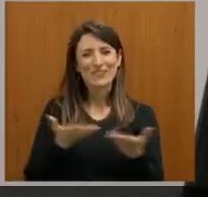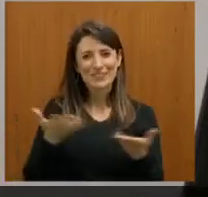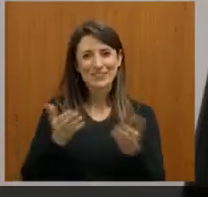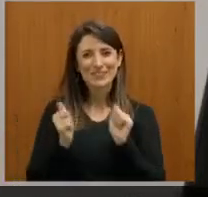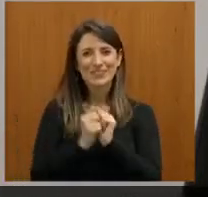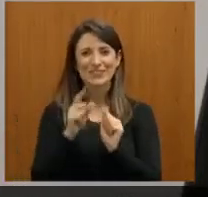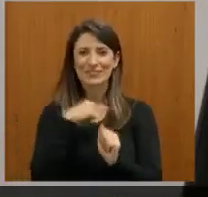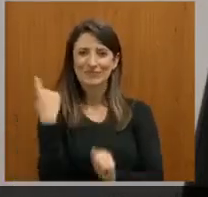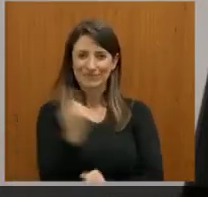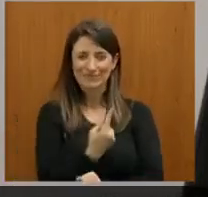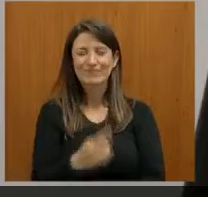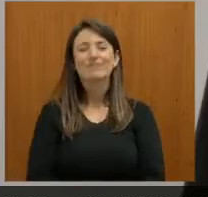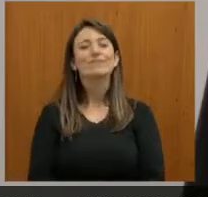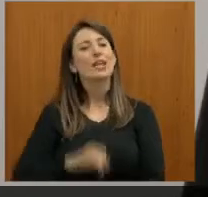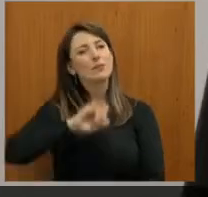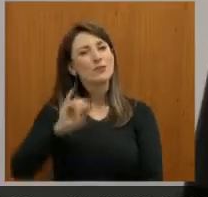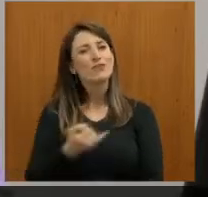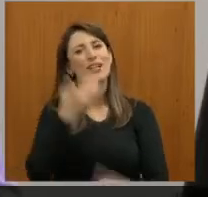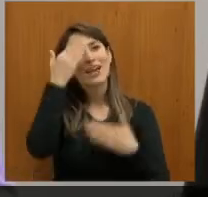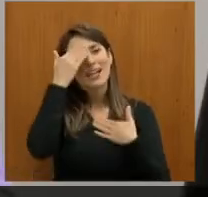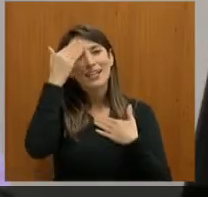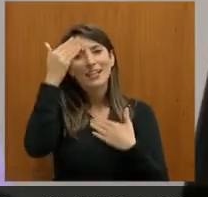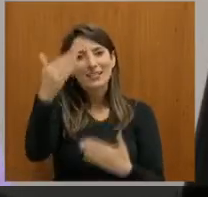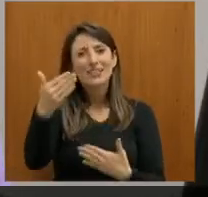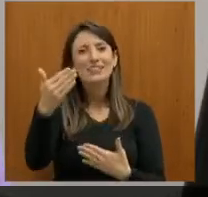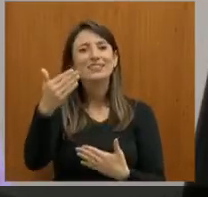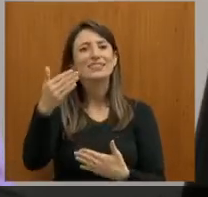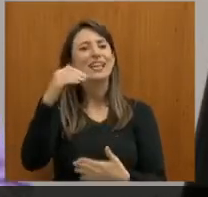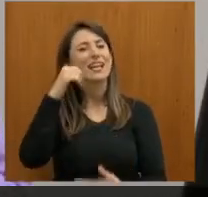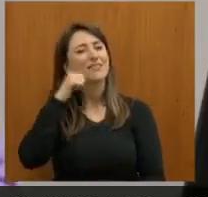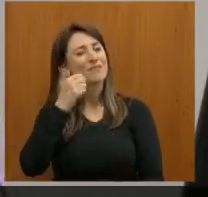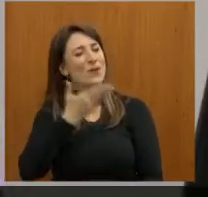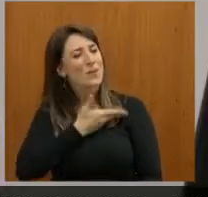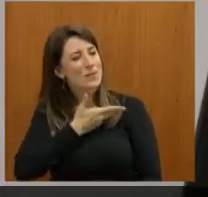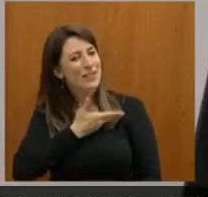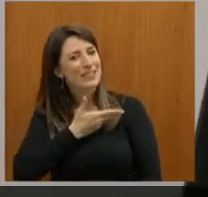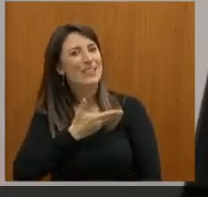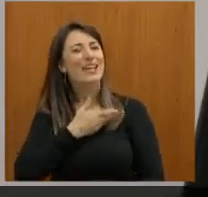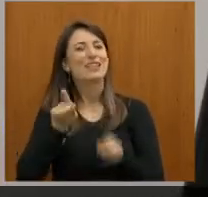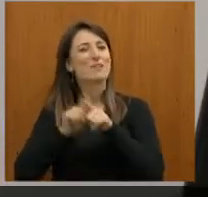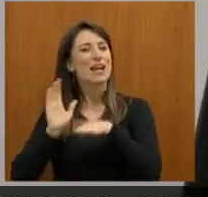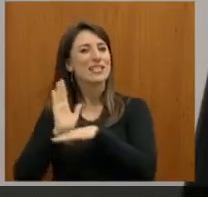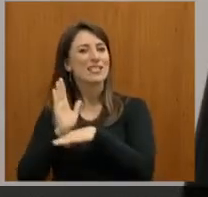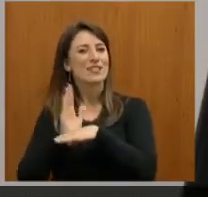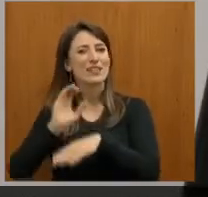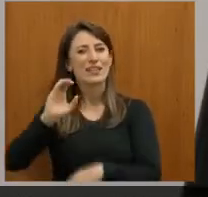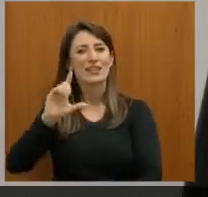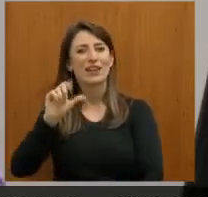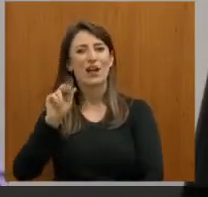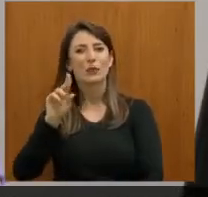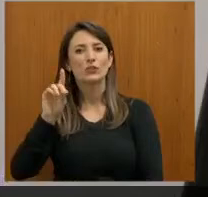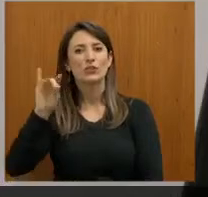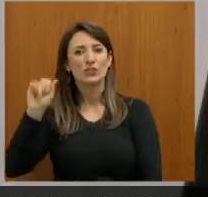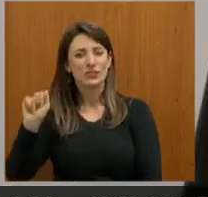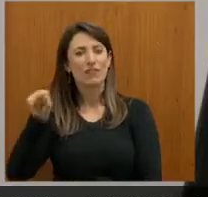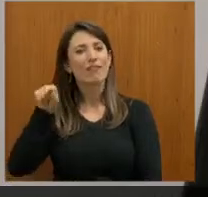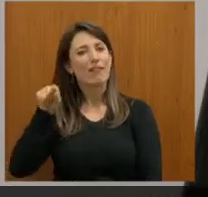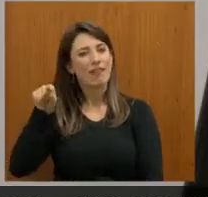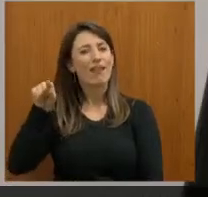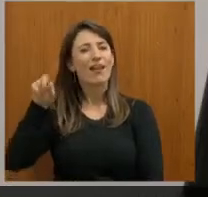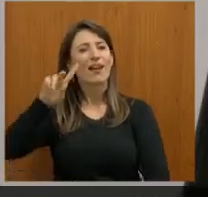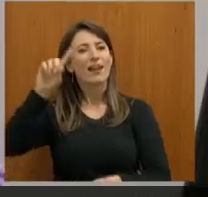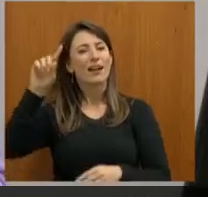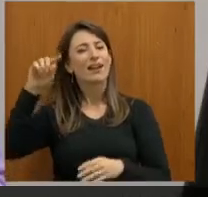aproveita aqui para agradecer a nossa companheira nosso Assessoria também de Mandato a Cláudia Estefânia que foi quem nos